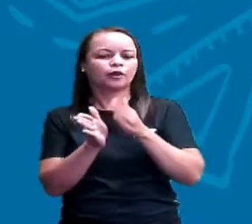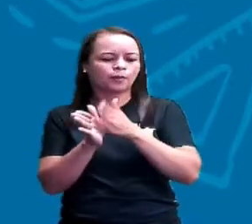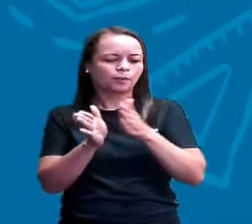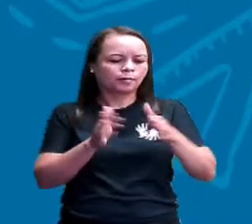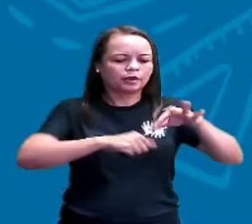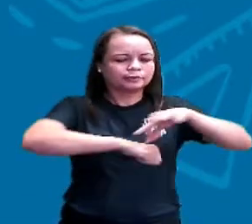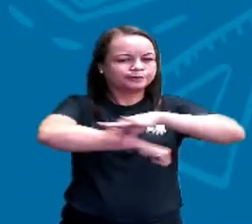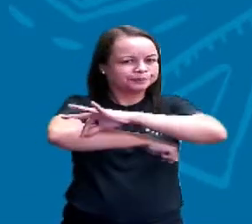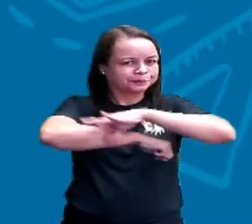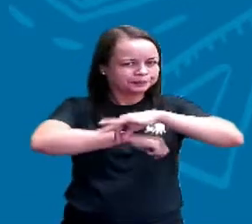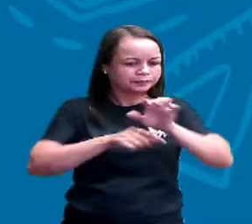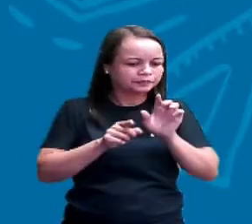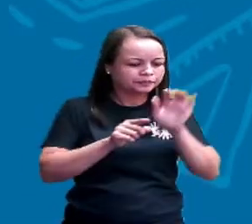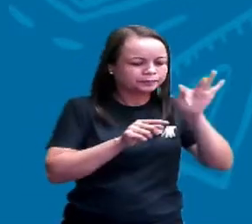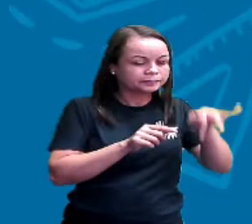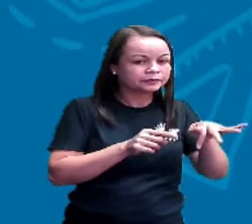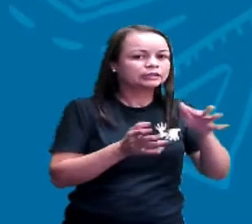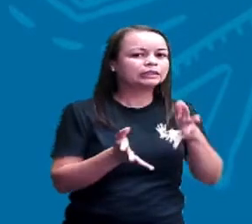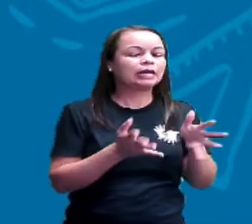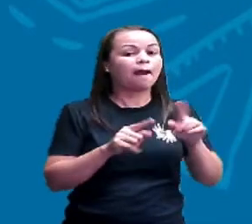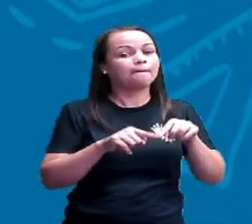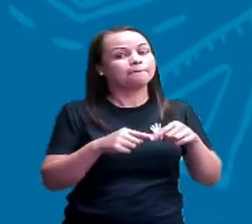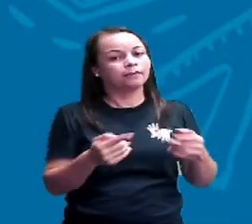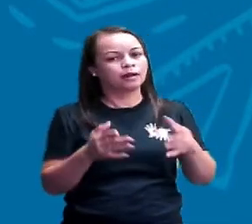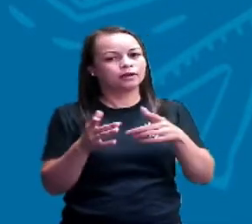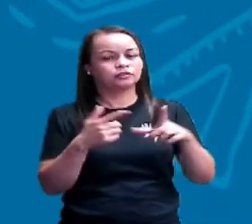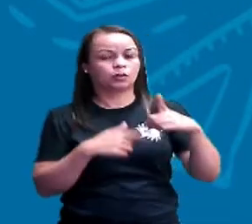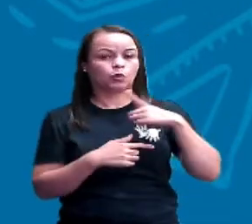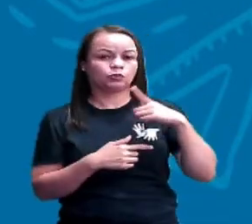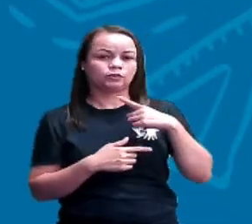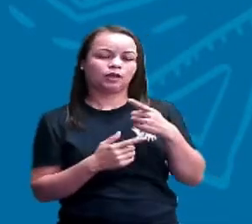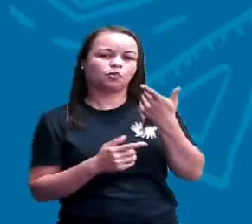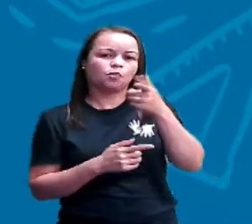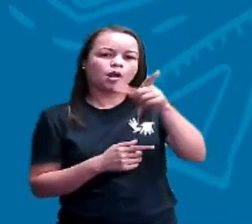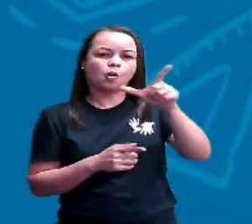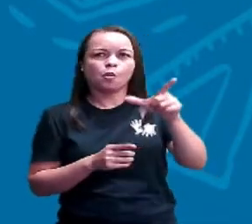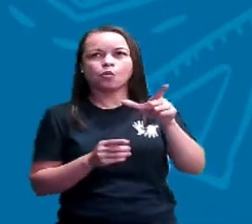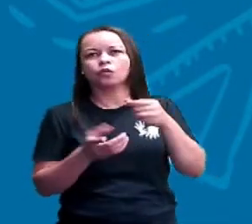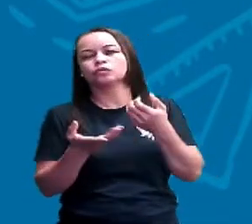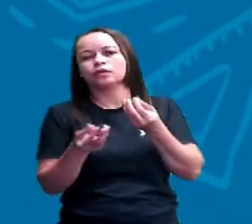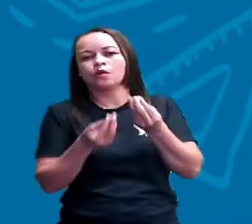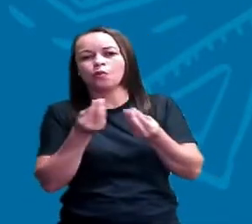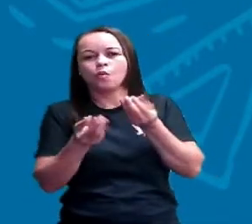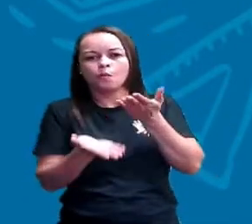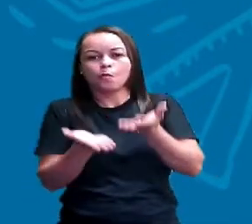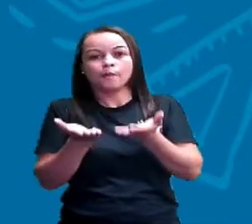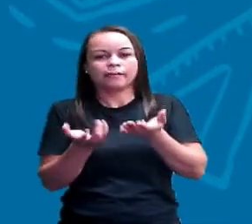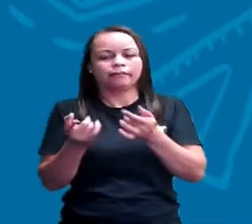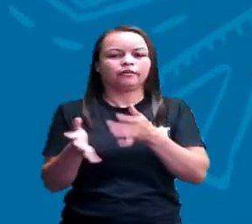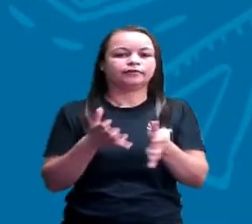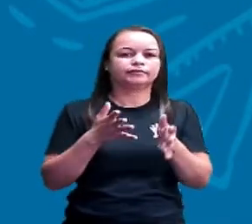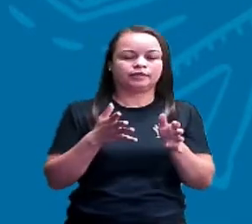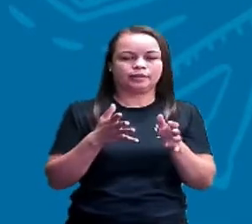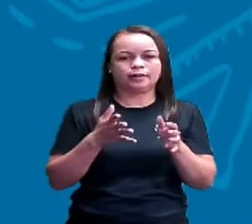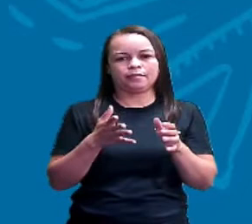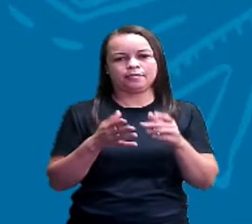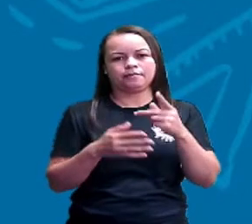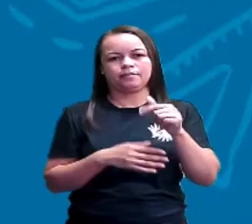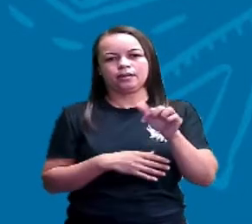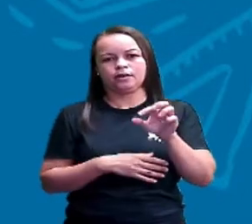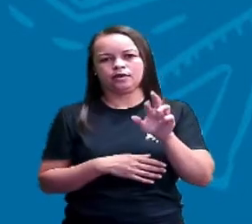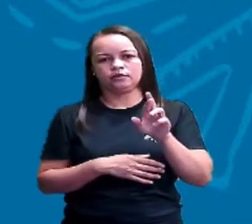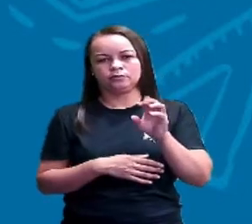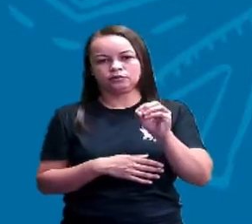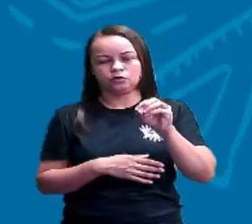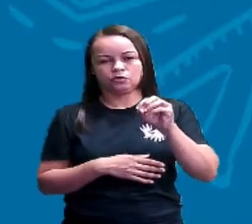régua. Mas eu tenho uma outra unidade de medida padronizada,